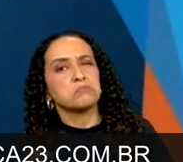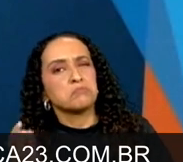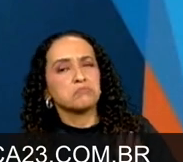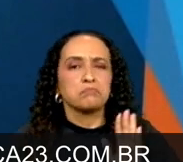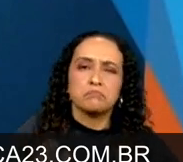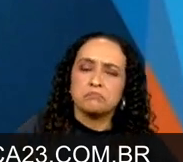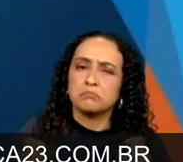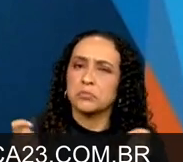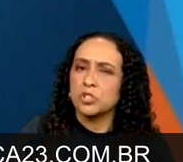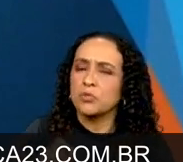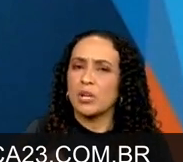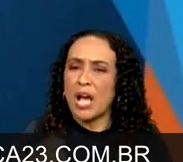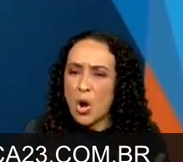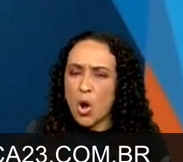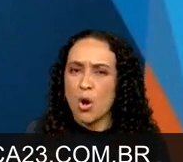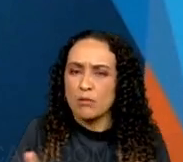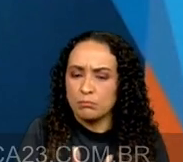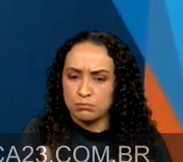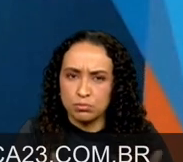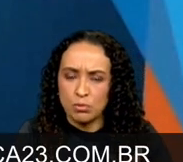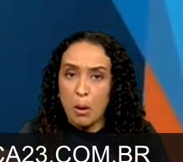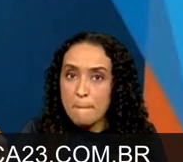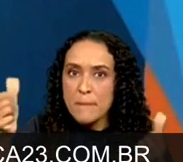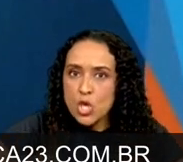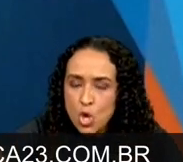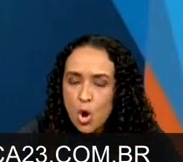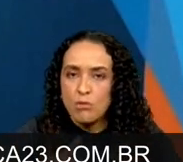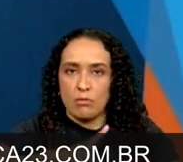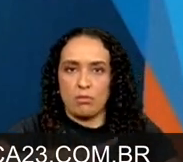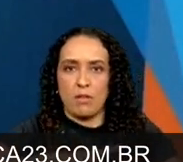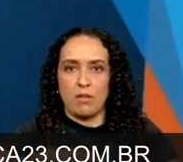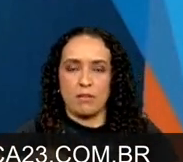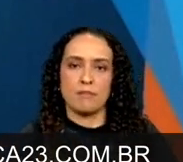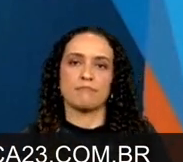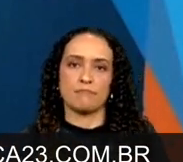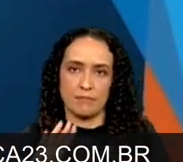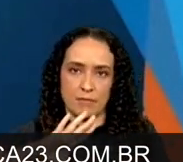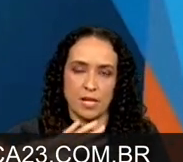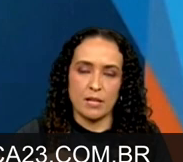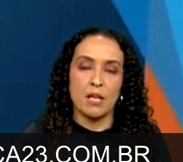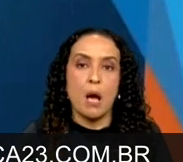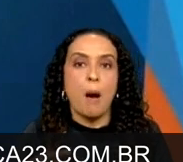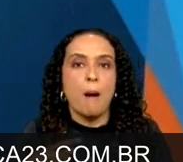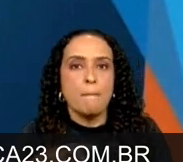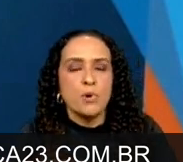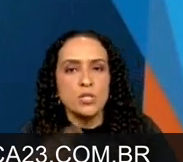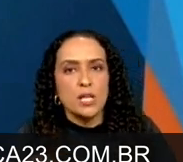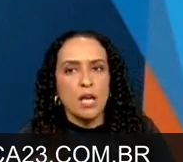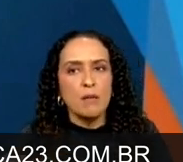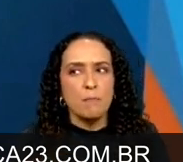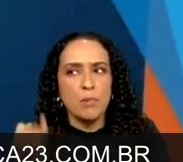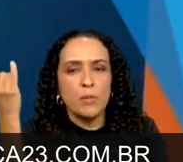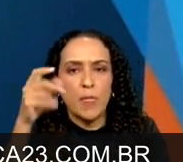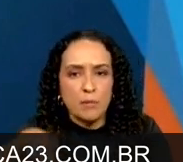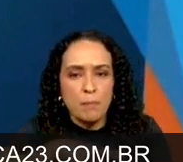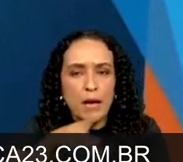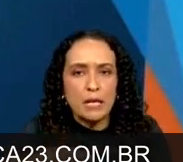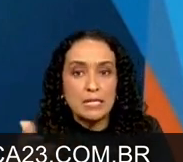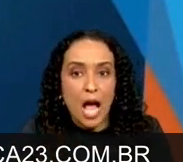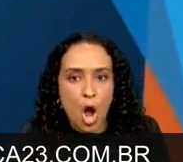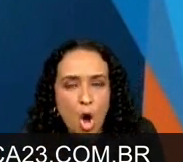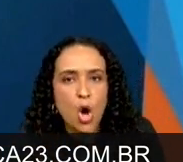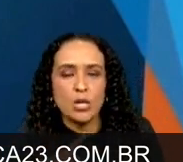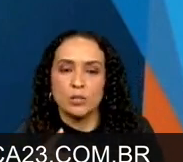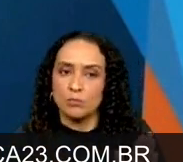Provavelmente esta será a pior temporada de dengue na América. Por isso é muito importante que os países que estão experimentando atualmente